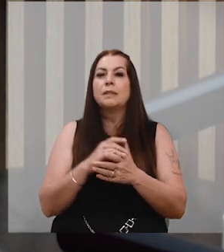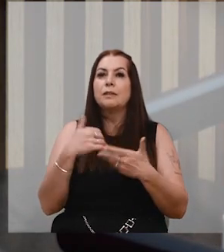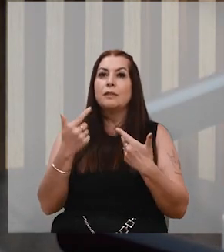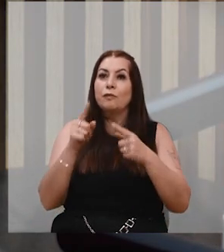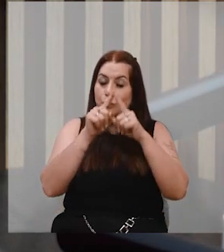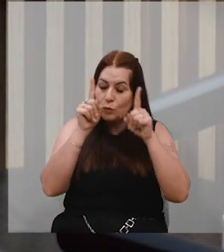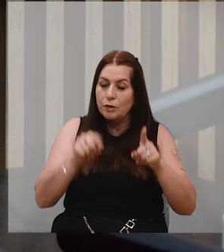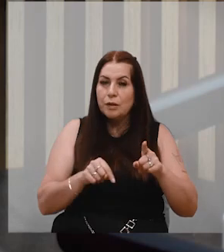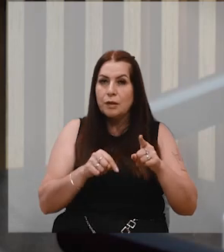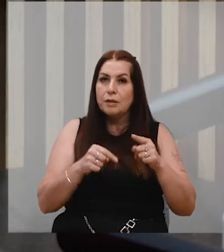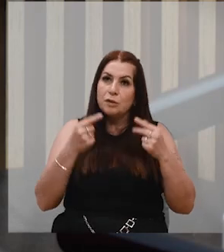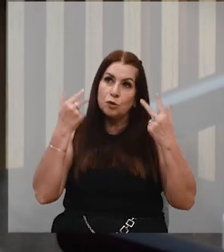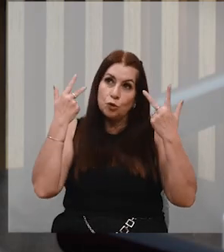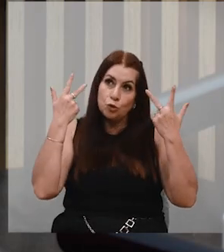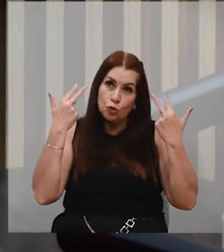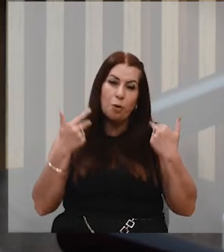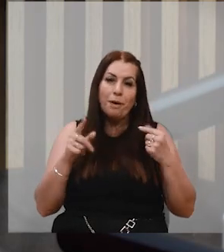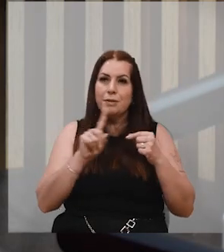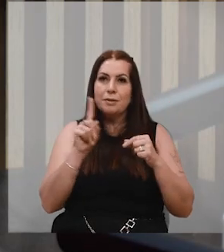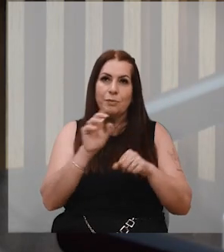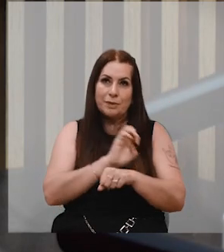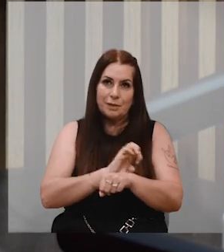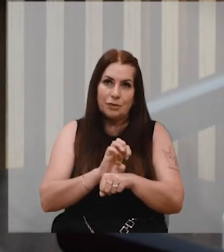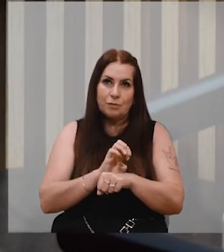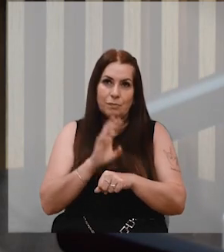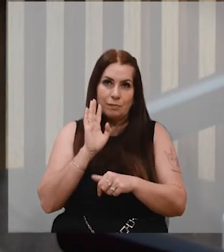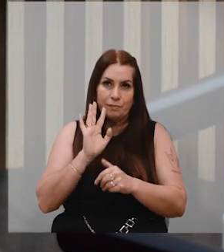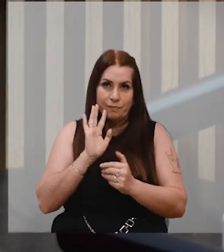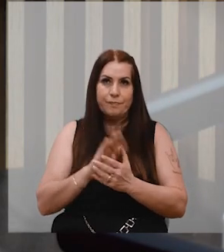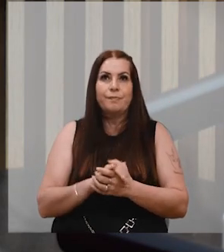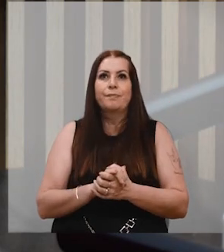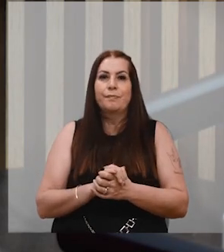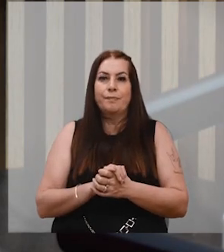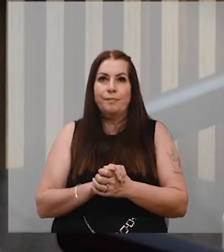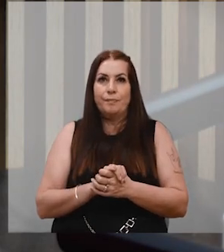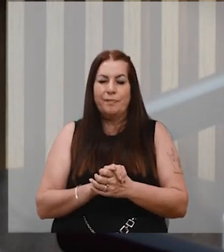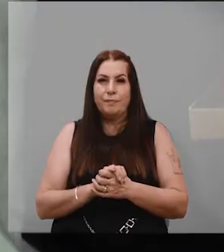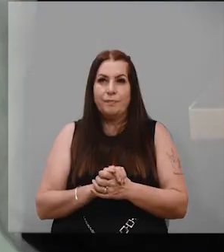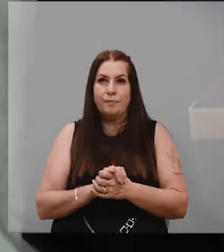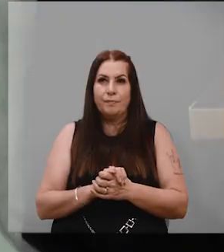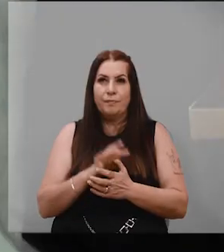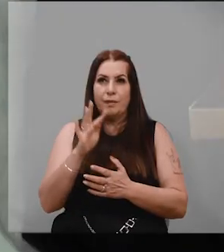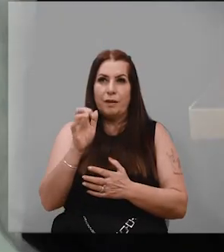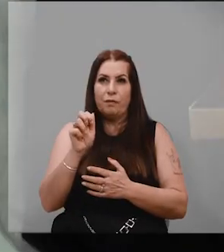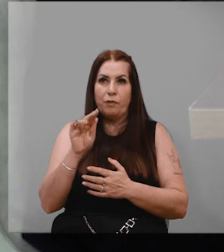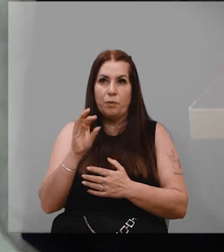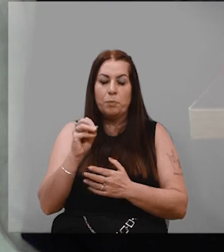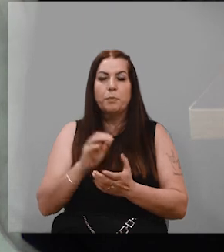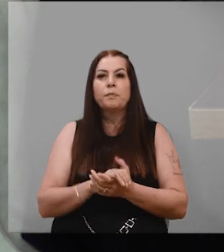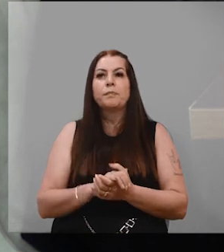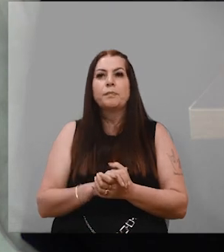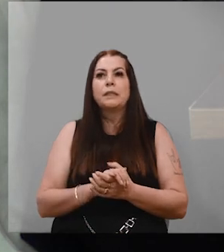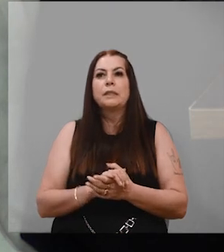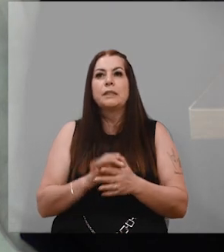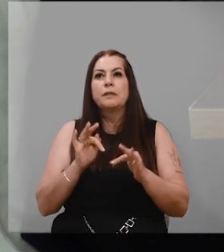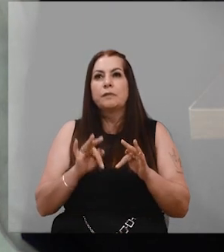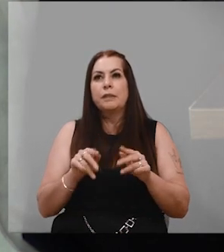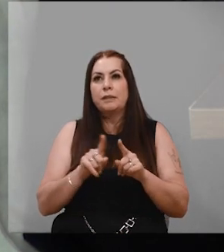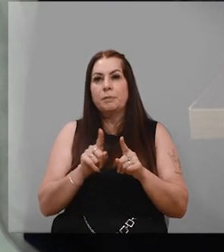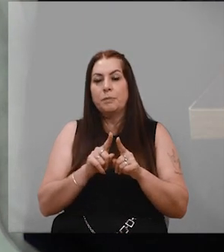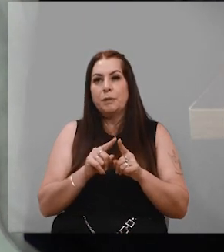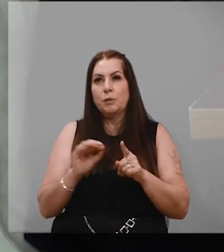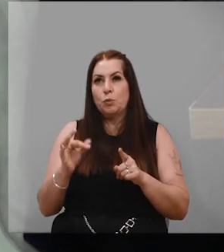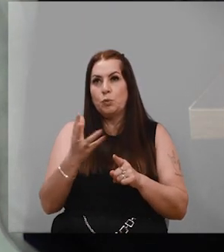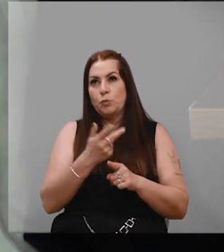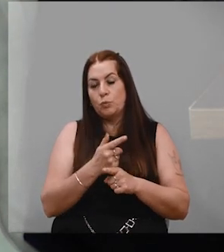enfim, funcionários normais, não estagiários. E isso é muito legal. Fábio. Não, encerrar